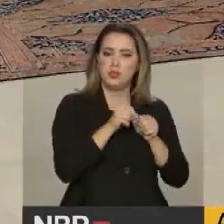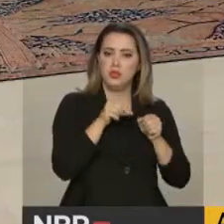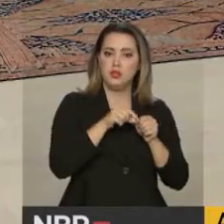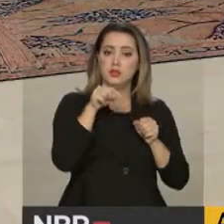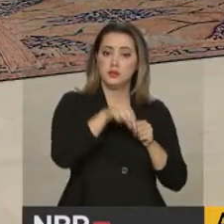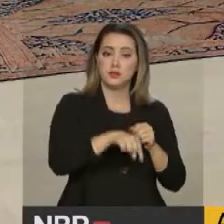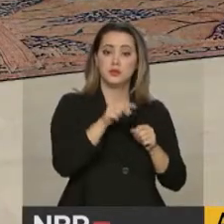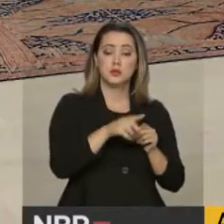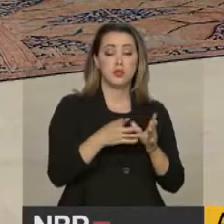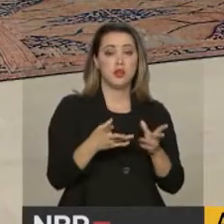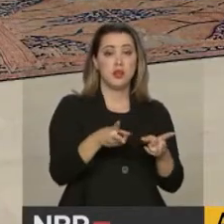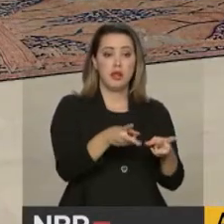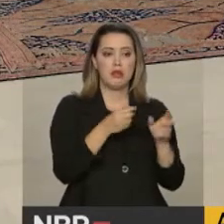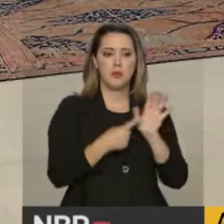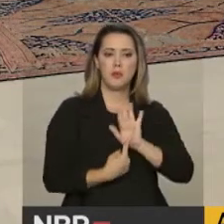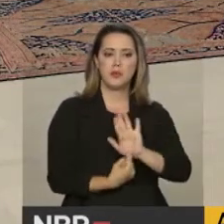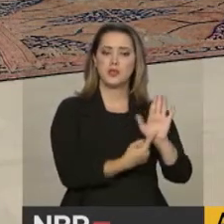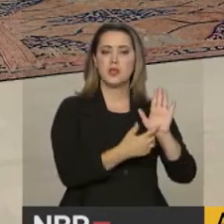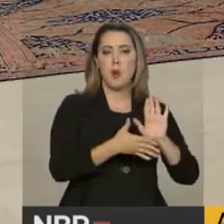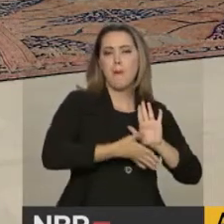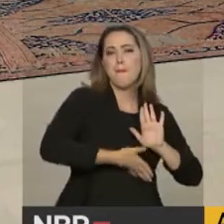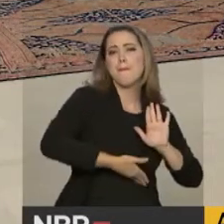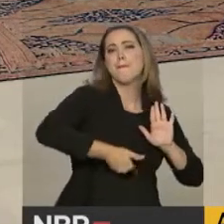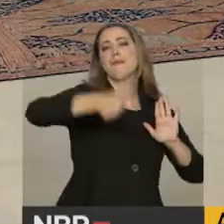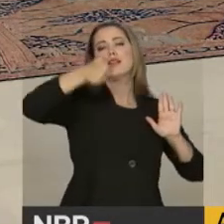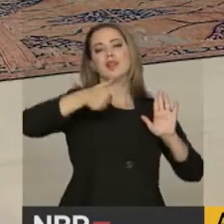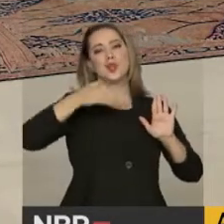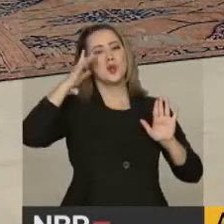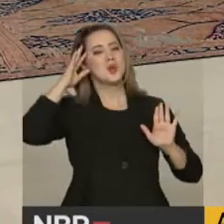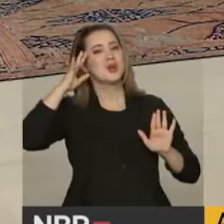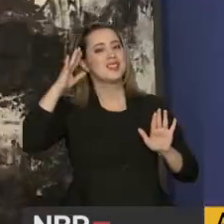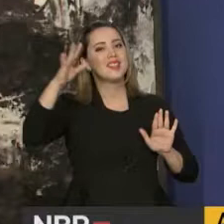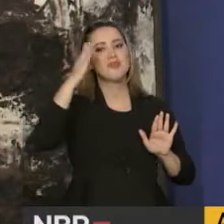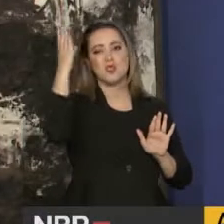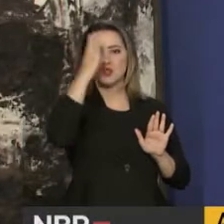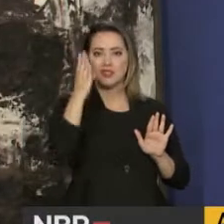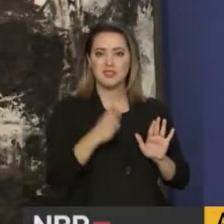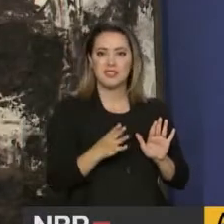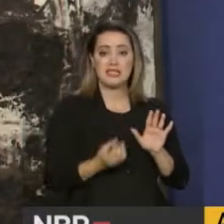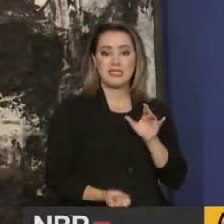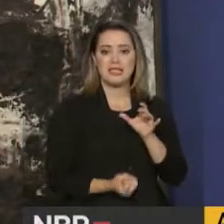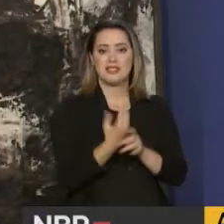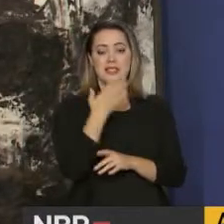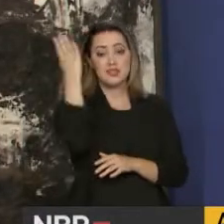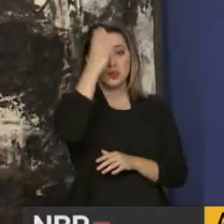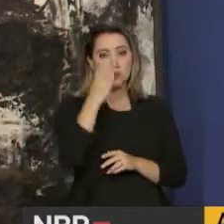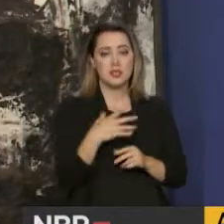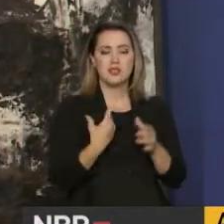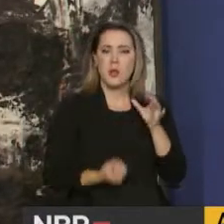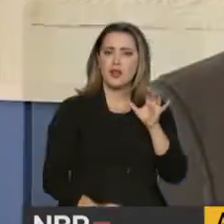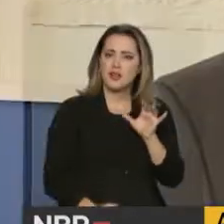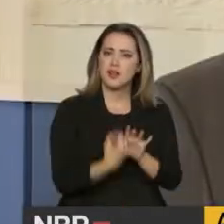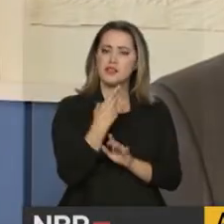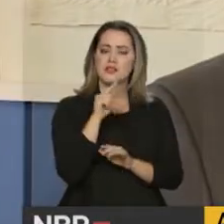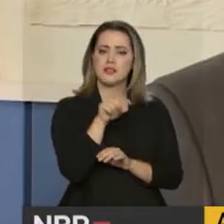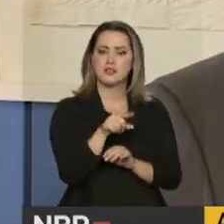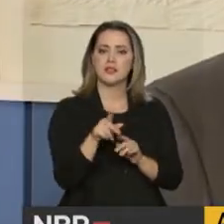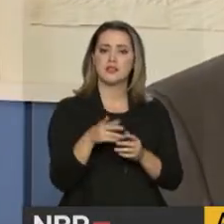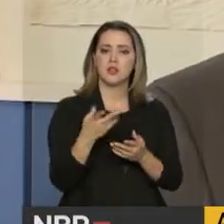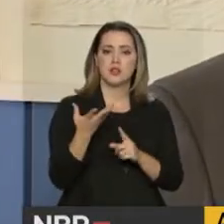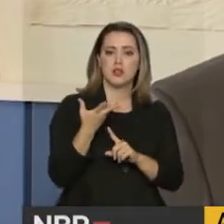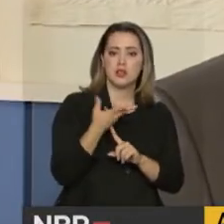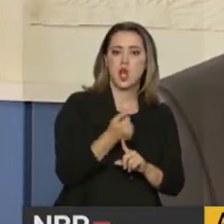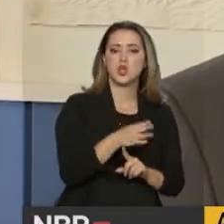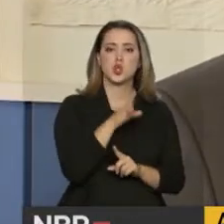nesse palácio é tentar mostrar o melhor da criatividade brasileira, o melhor da criação brasileira, tanto a criação de